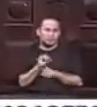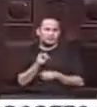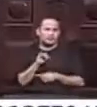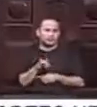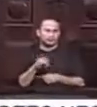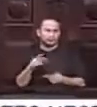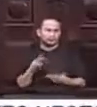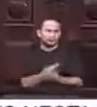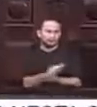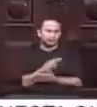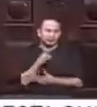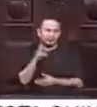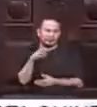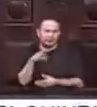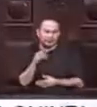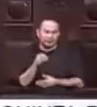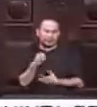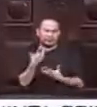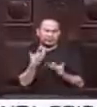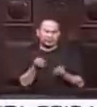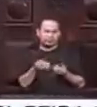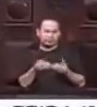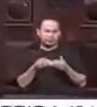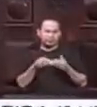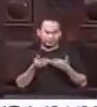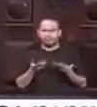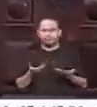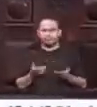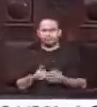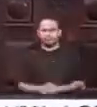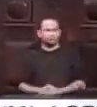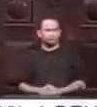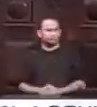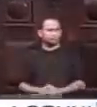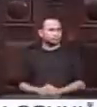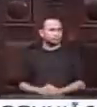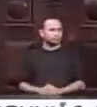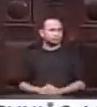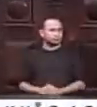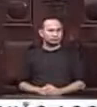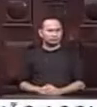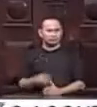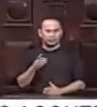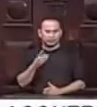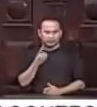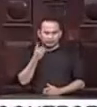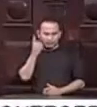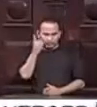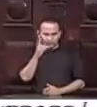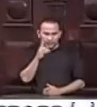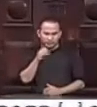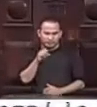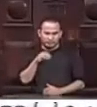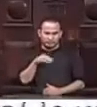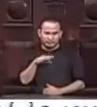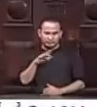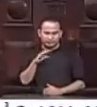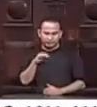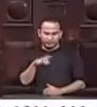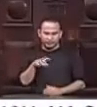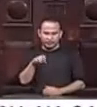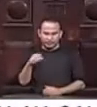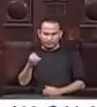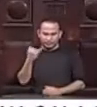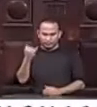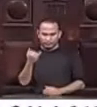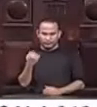casa votar favorável a esse veto governador. Obrigado, Flávio Serafim. É importante que cada